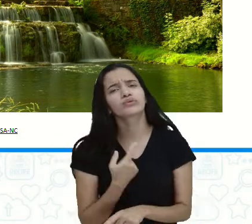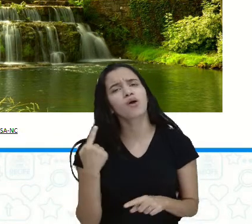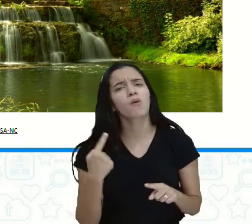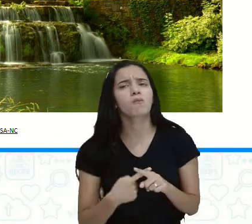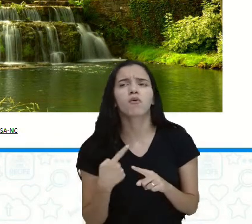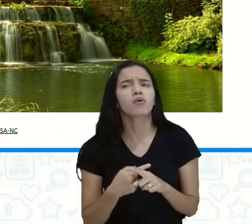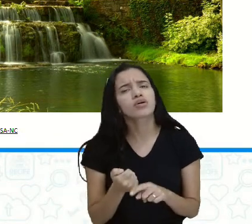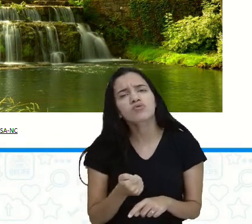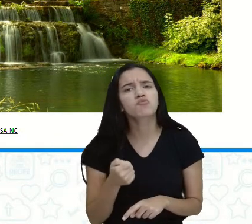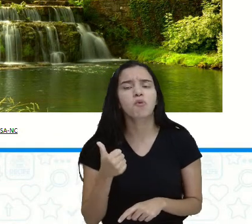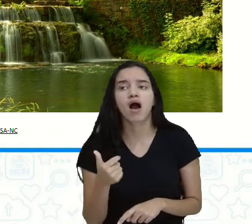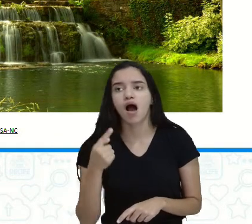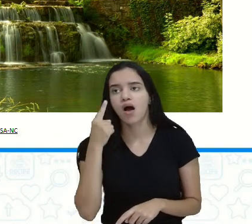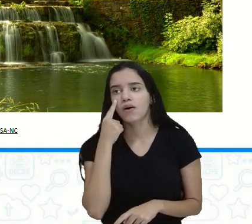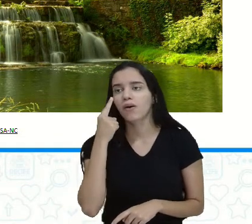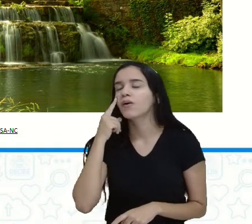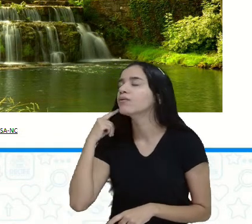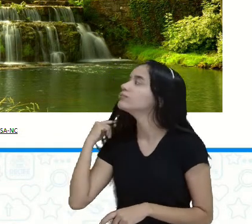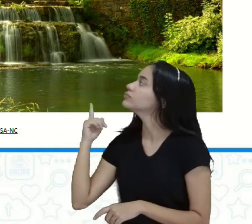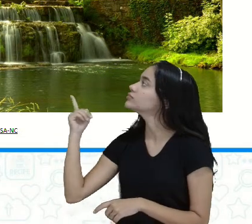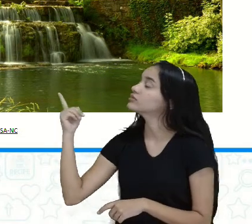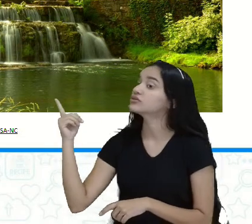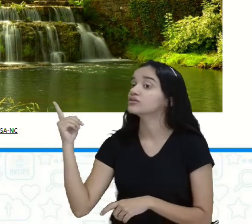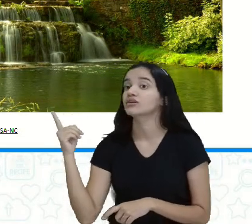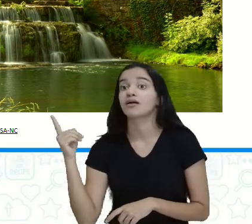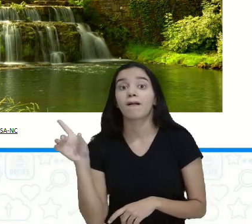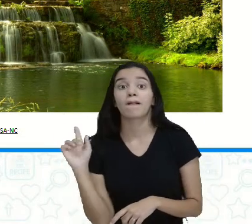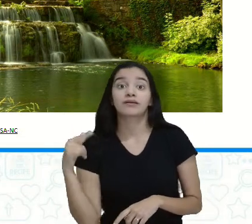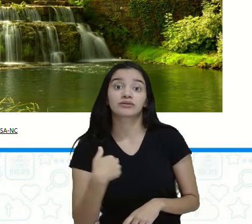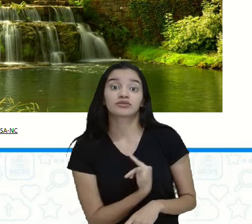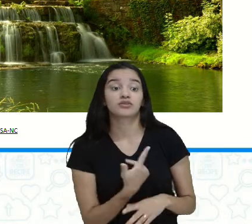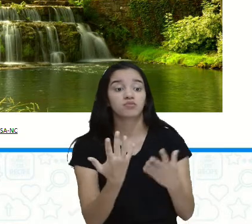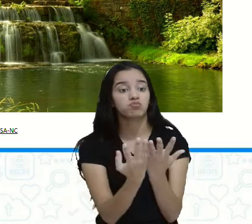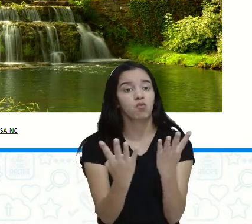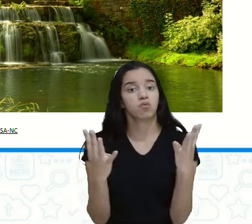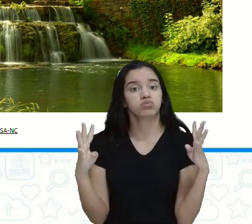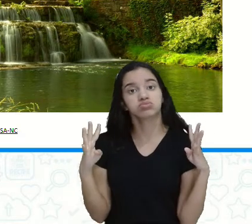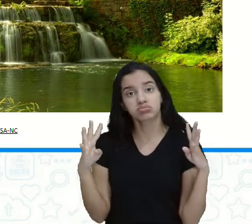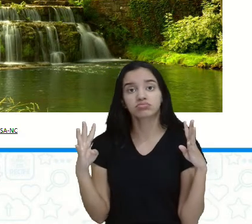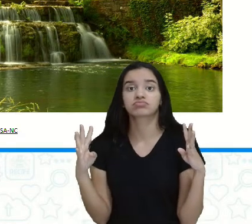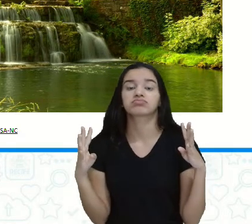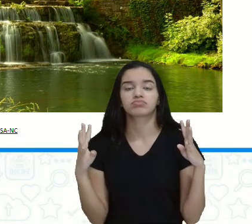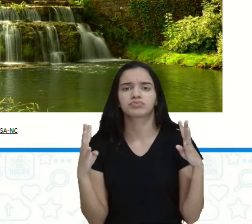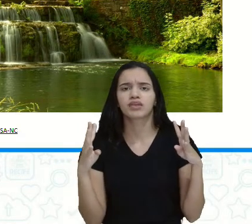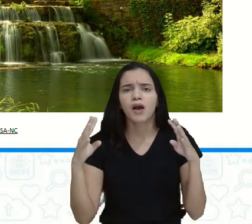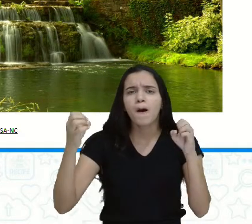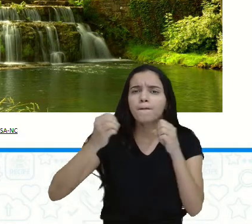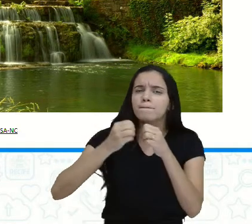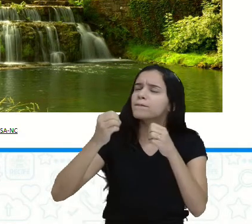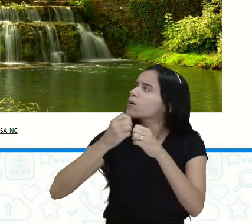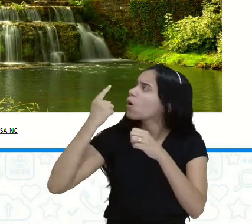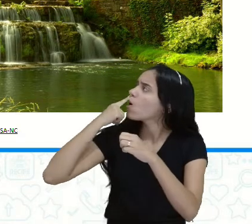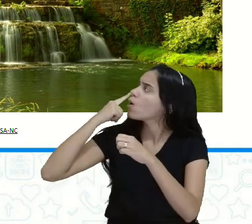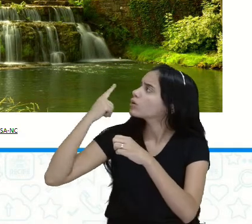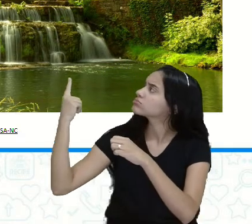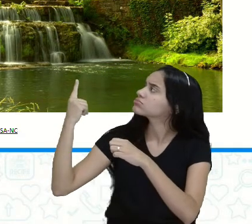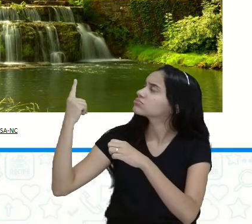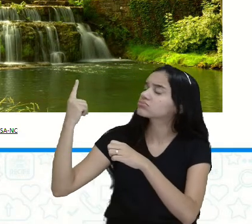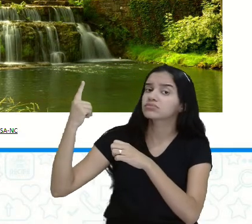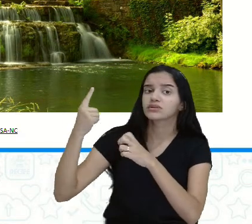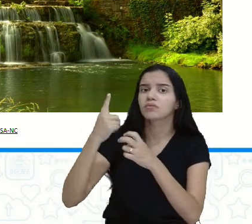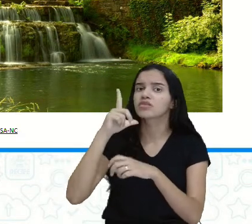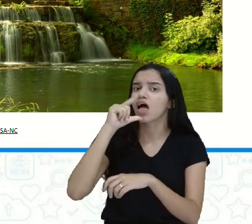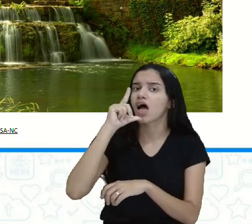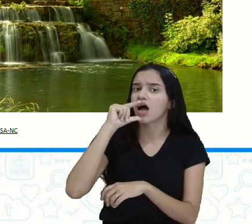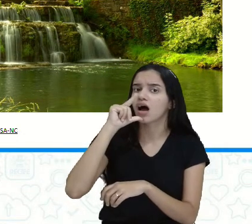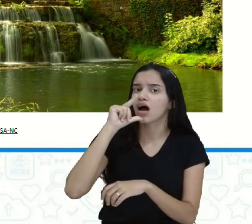quase? Olha ali no cantinho, nós temos uma cerca, né? Ali, bem pertinho da água, bem pertinho da cachoeira.